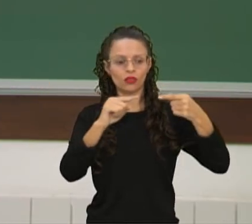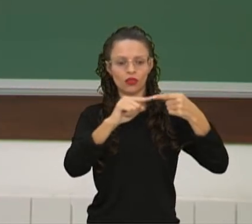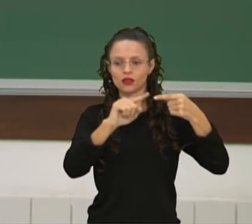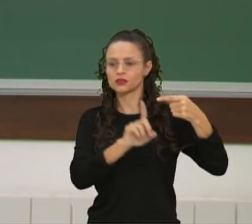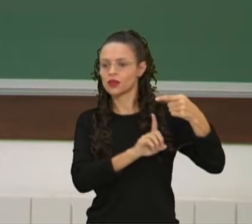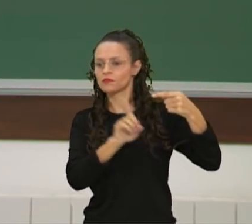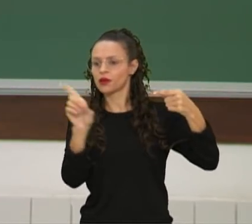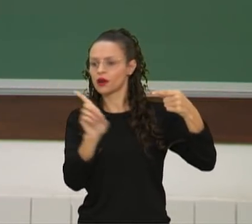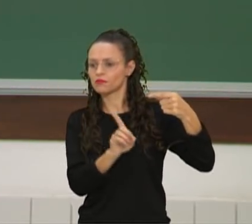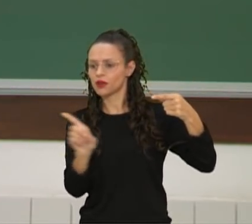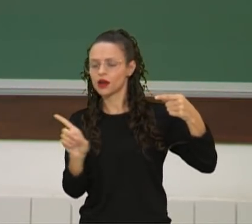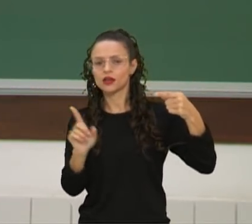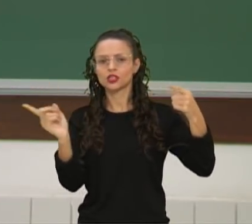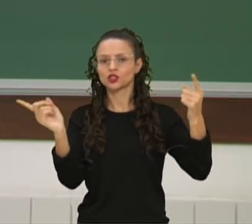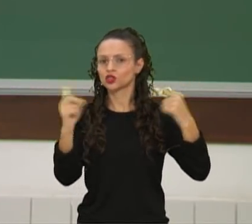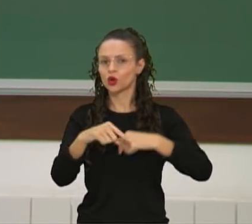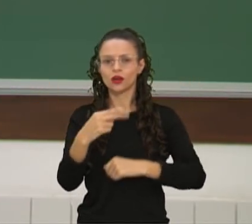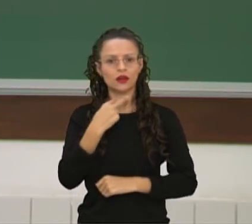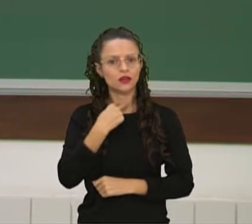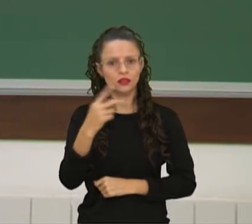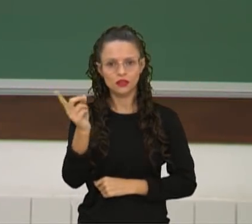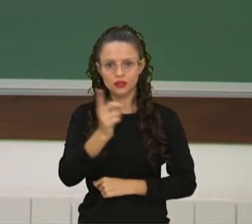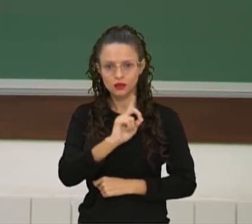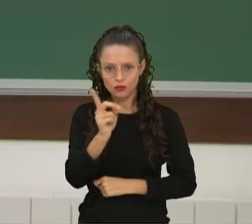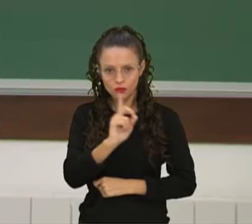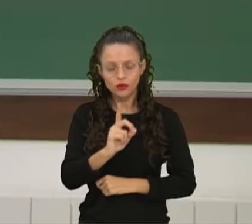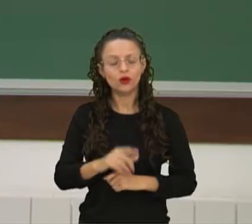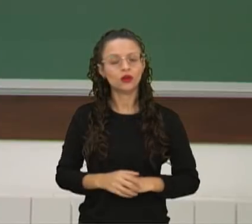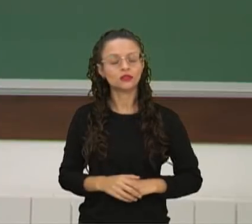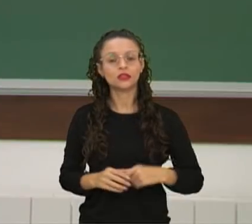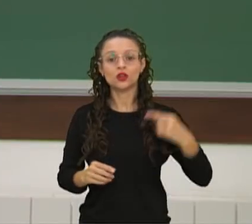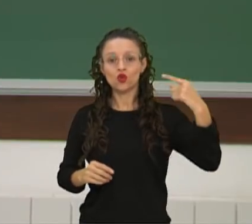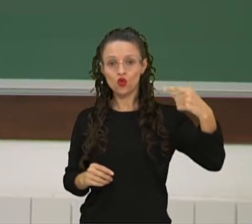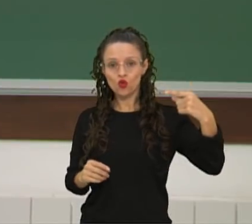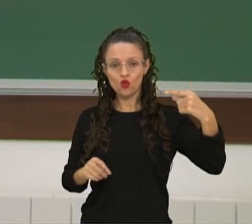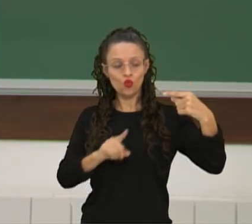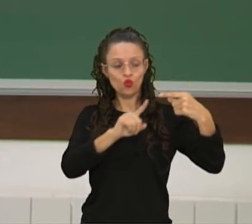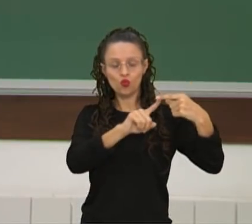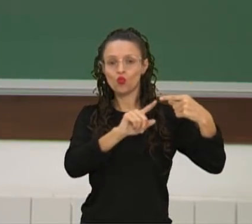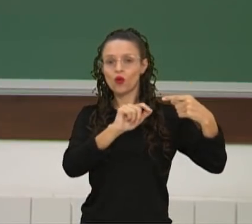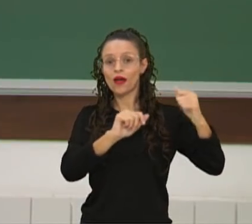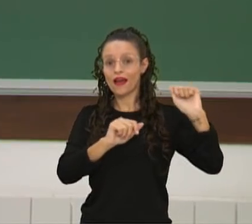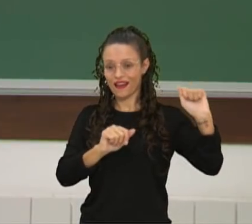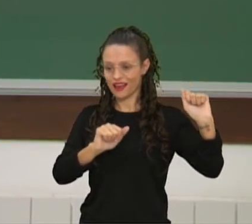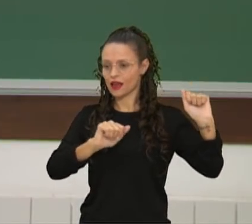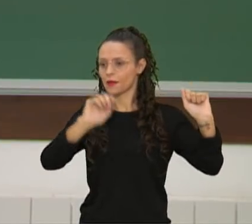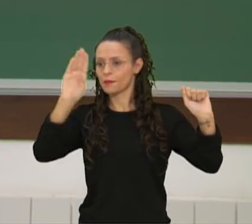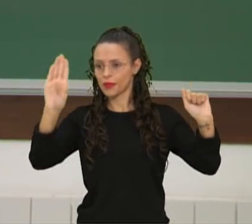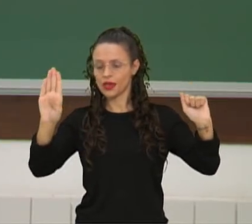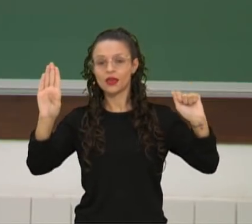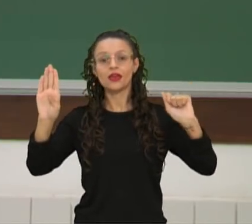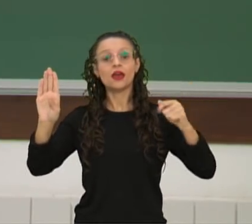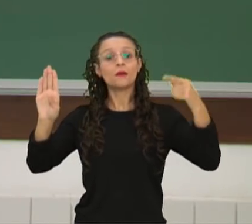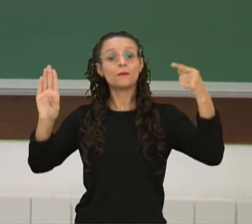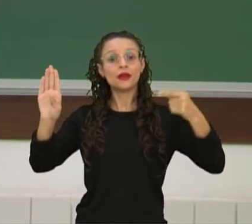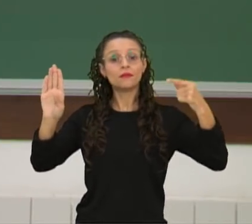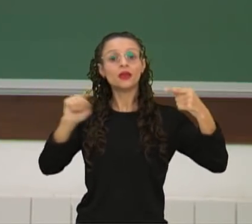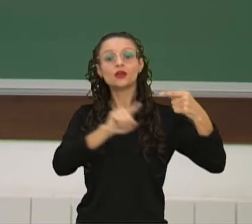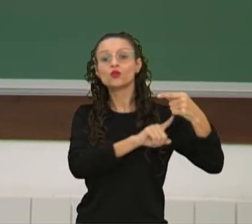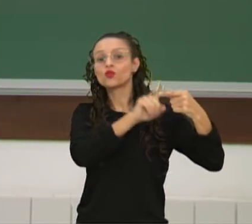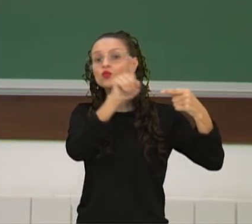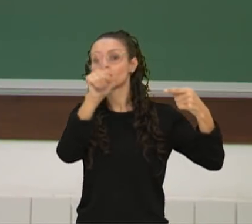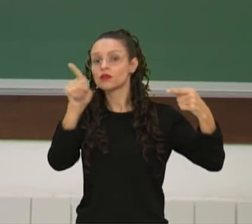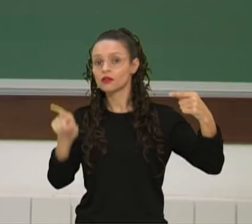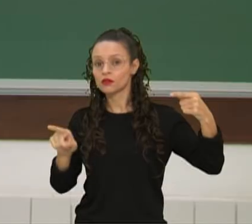posições desses pares ordenados, né, trocando ali as grandezas. Se eu tenho uma grandeza A, uma grandeza B, o primeiro elemento é